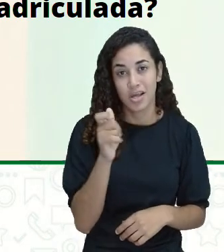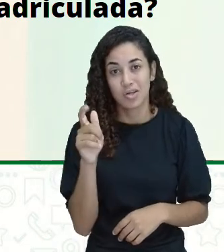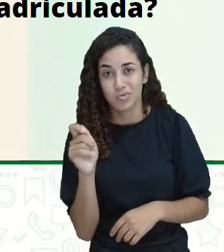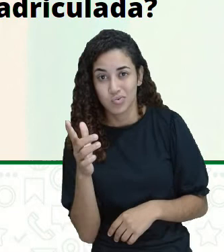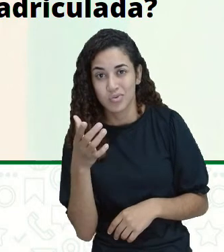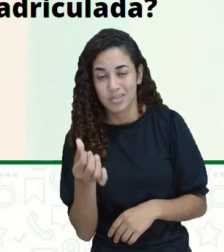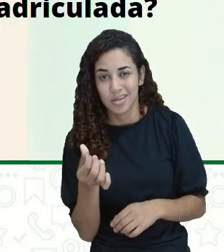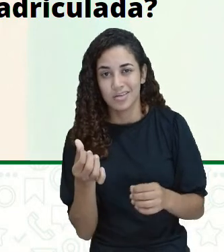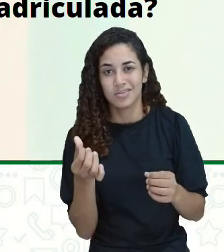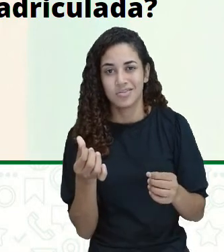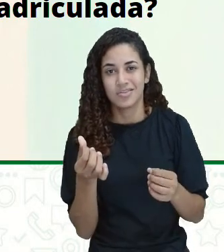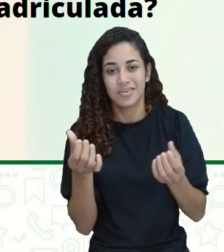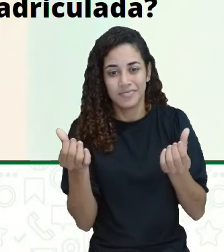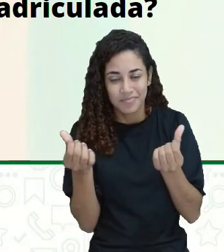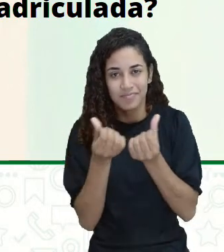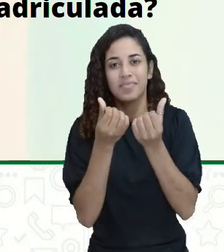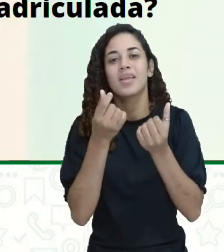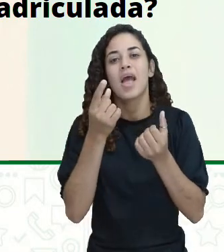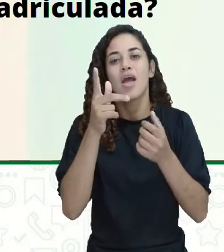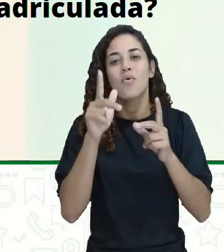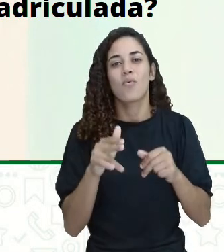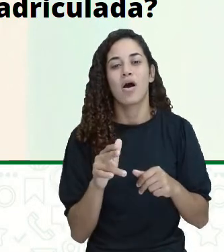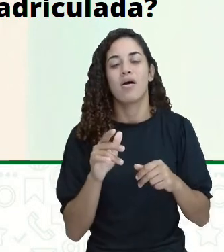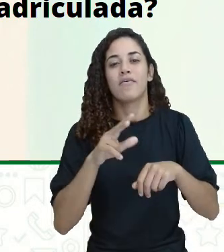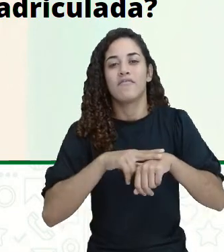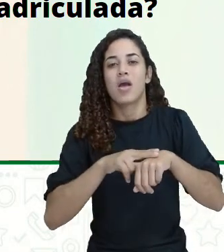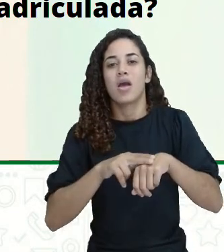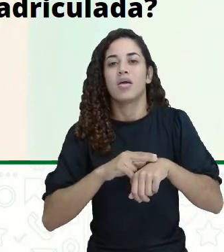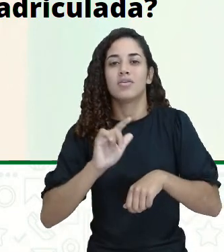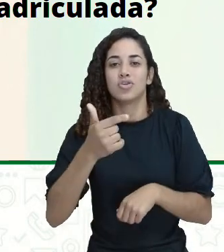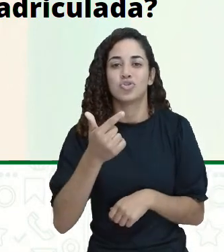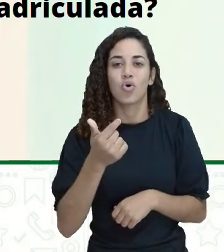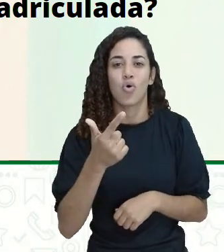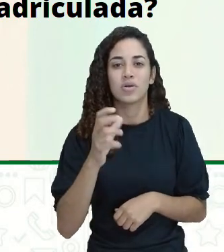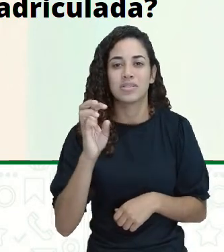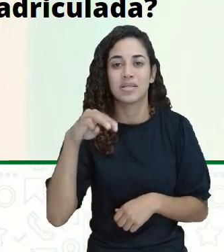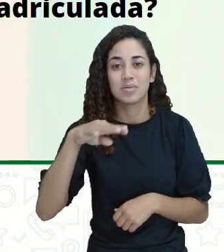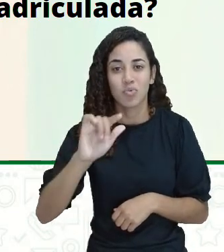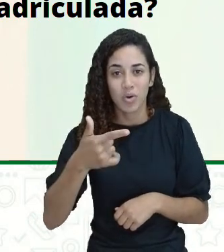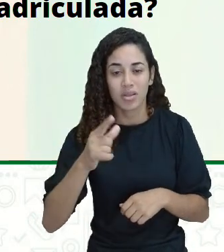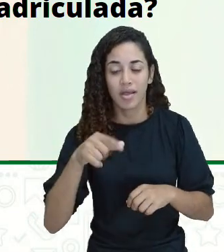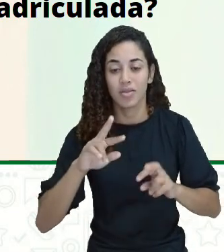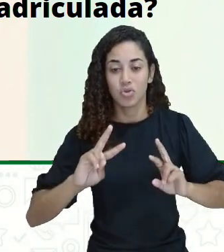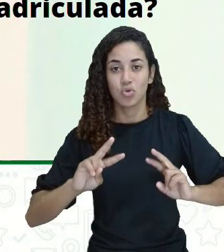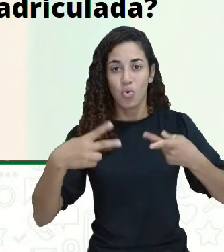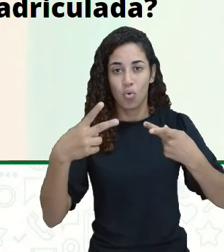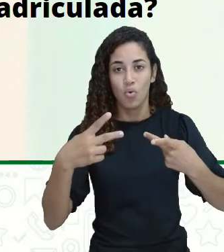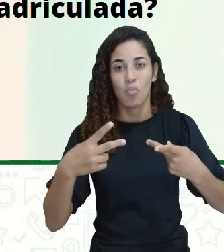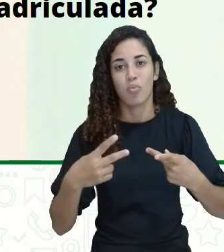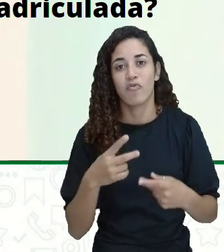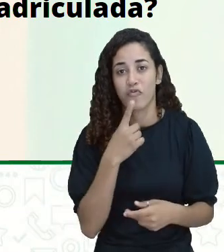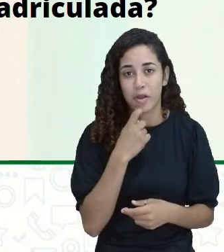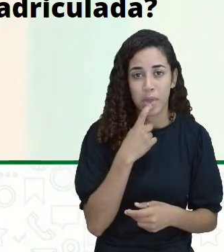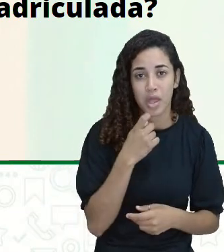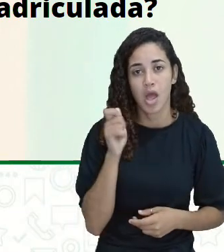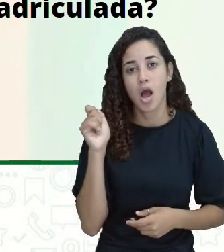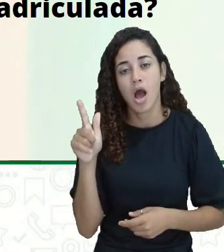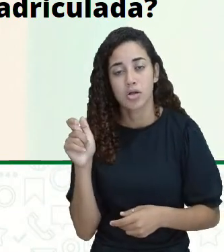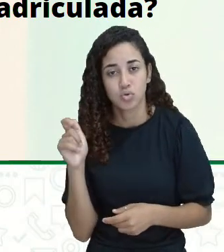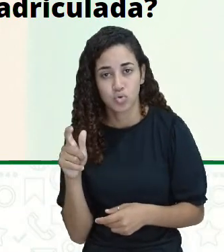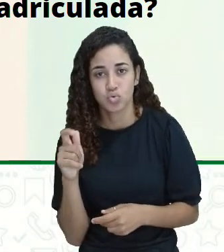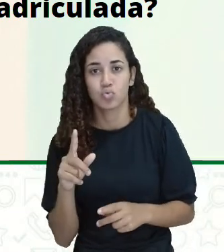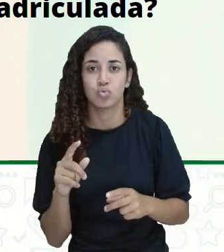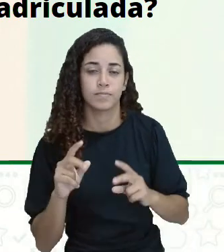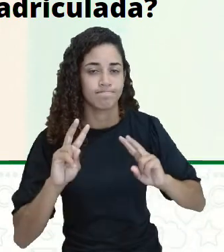E o verde tem 12 centímetros quadrados. Ou seja, ele é o dobro do vermelho e ele